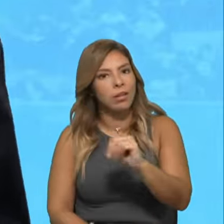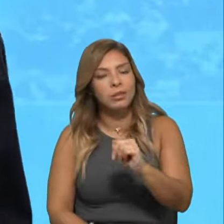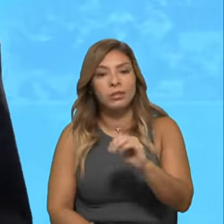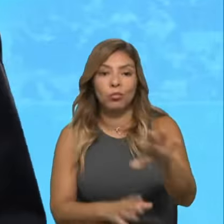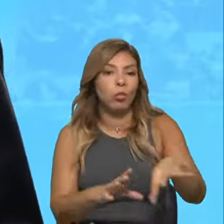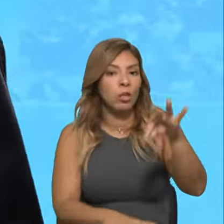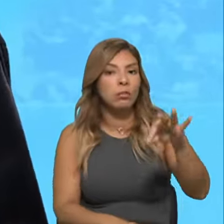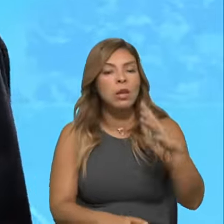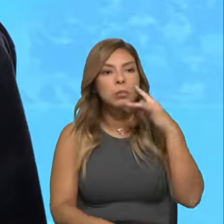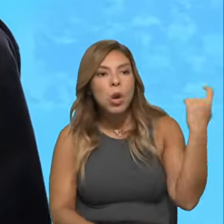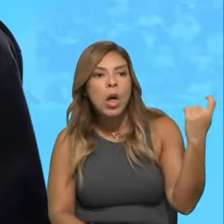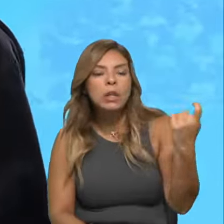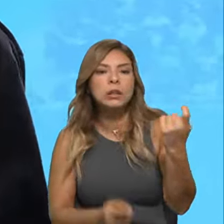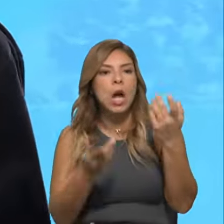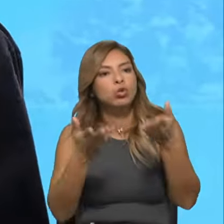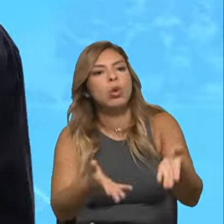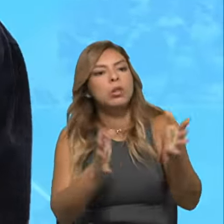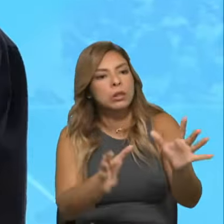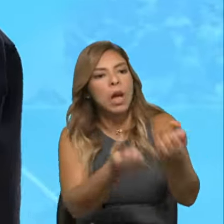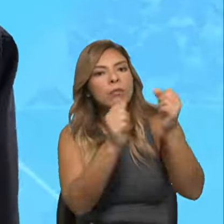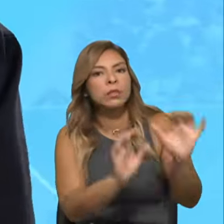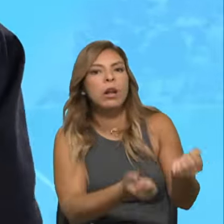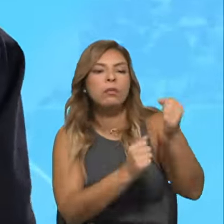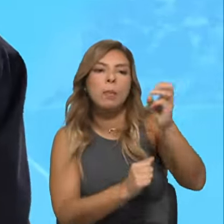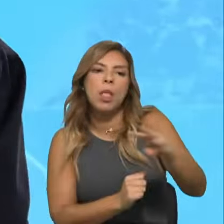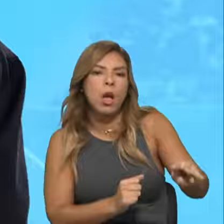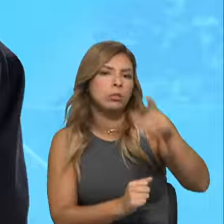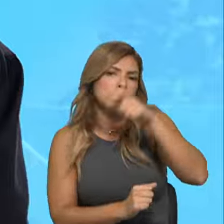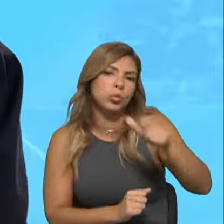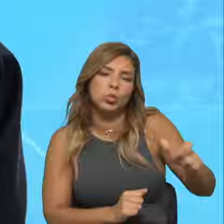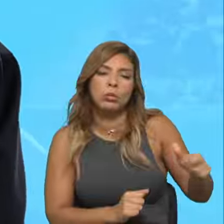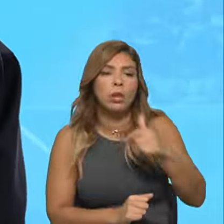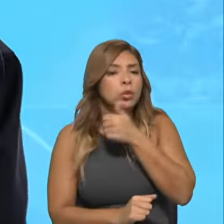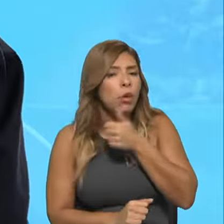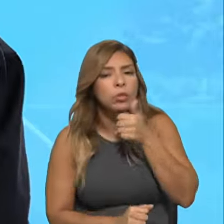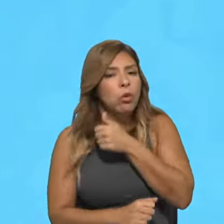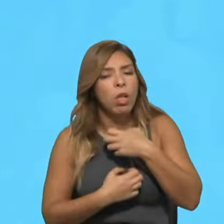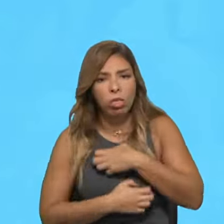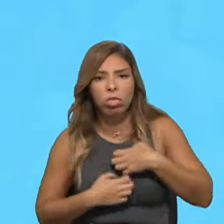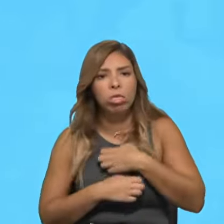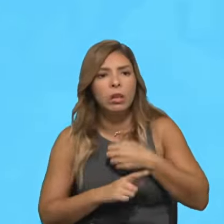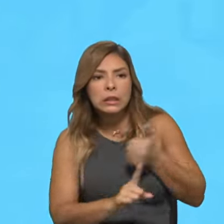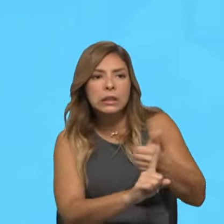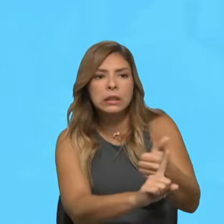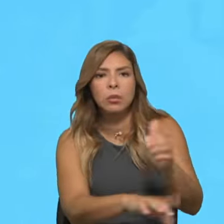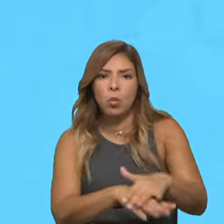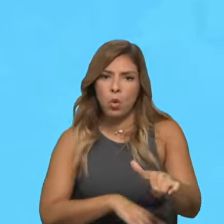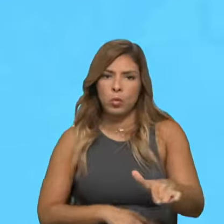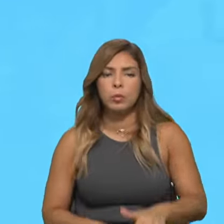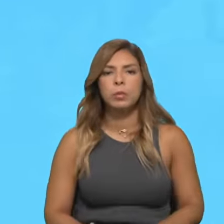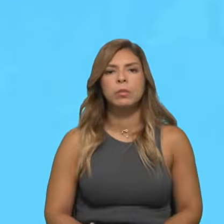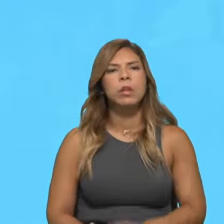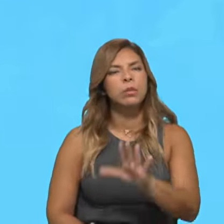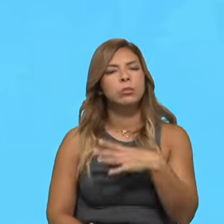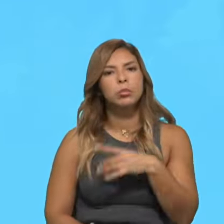dias procura socorrer milhares e milhares de pessoas que são vítimas diretas da perseguição. De alguma forma, pergunto-lhe, Paulo, se